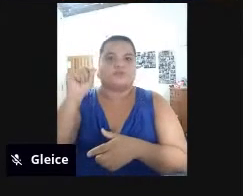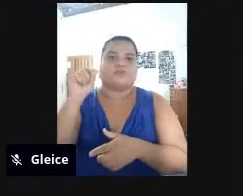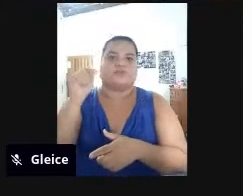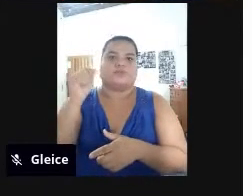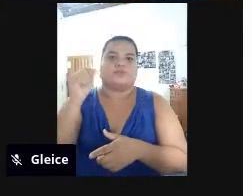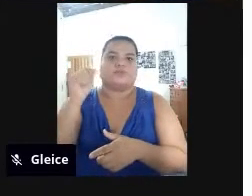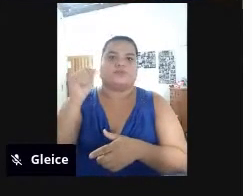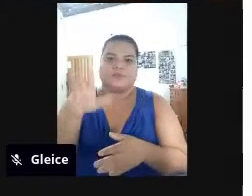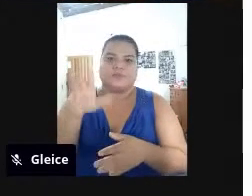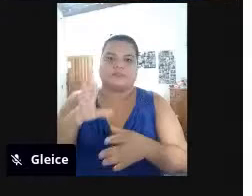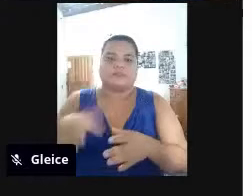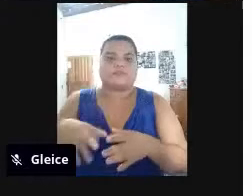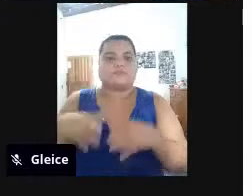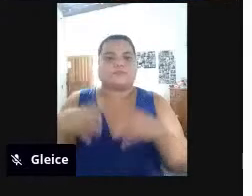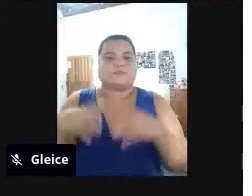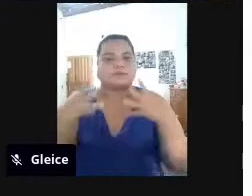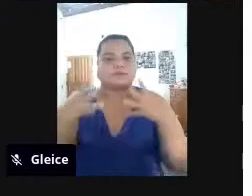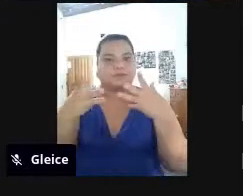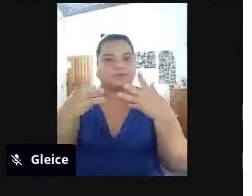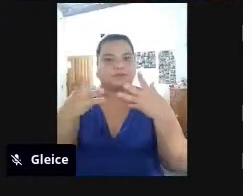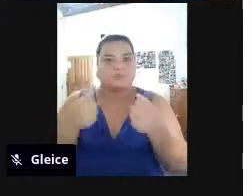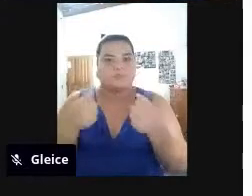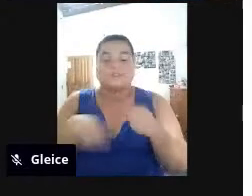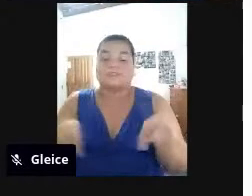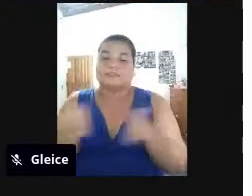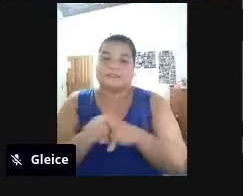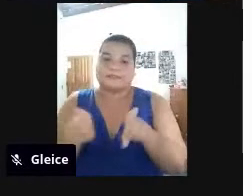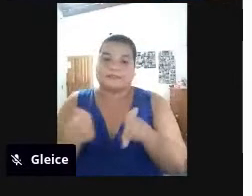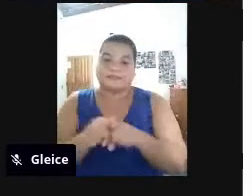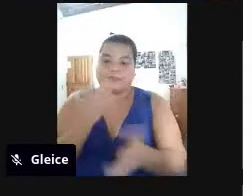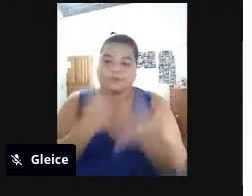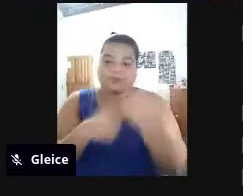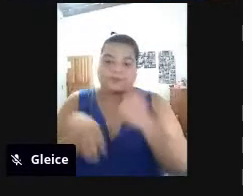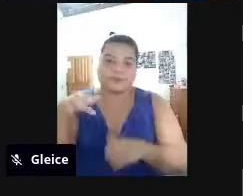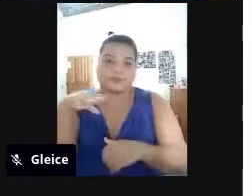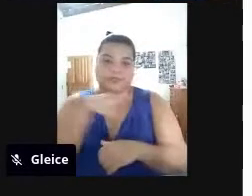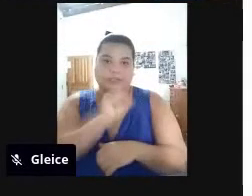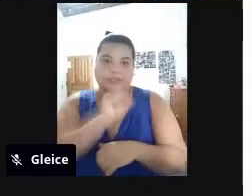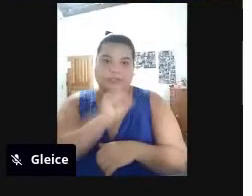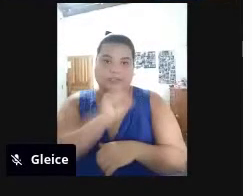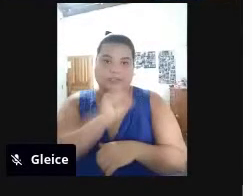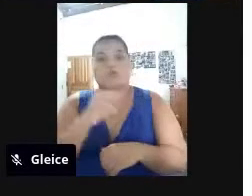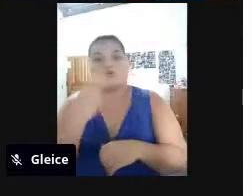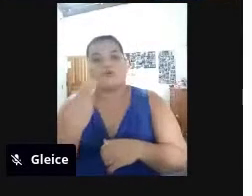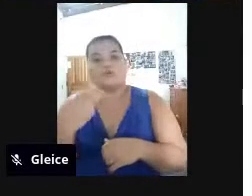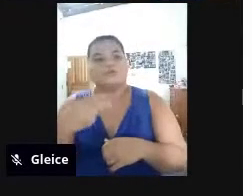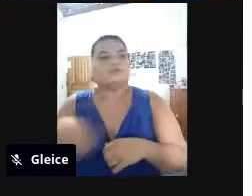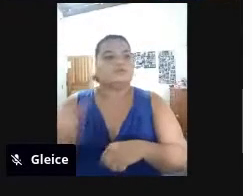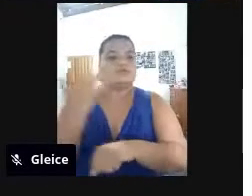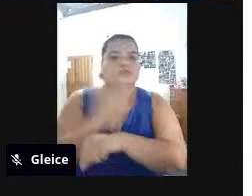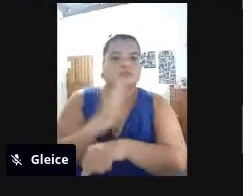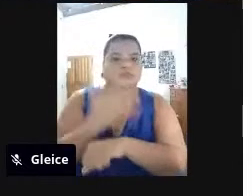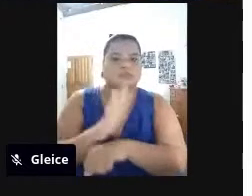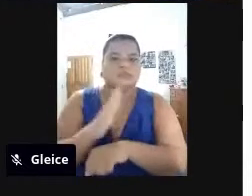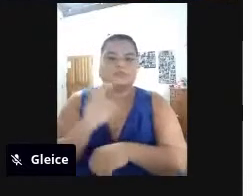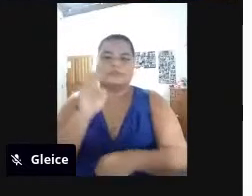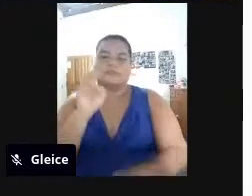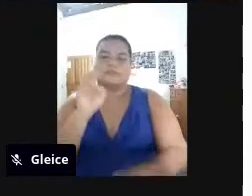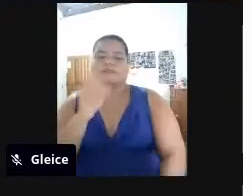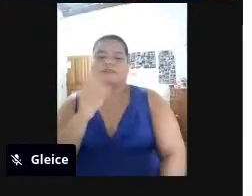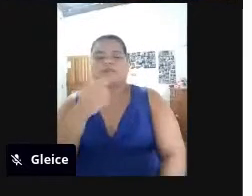um pré-treino rápido, de 15 minutos antes do treino ou antes da prova. Então, a gente utiliza mais opções